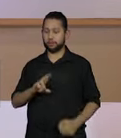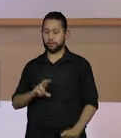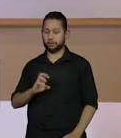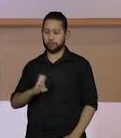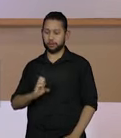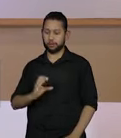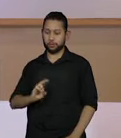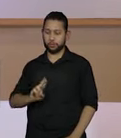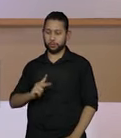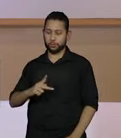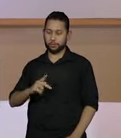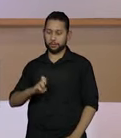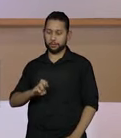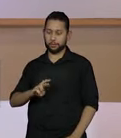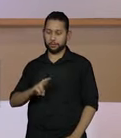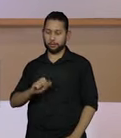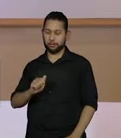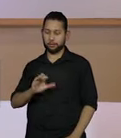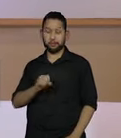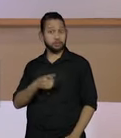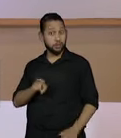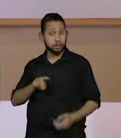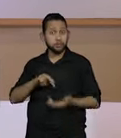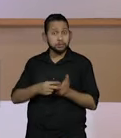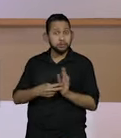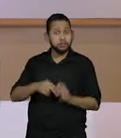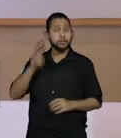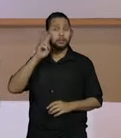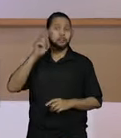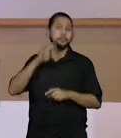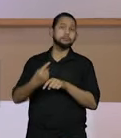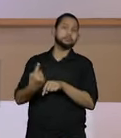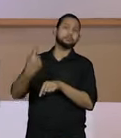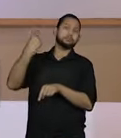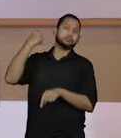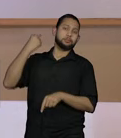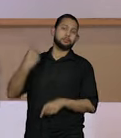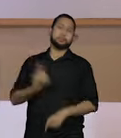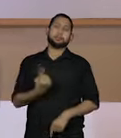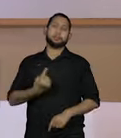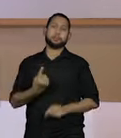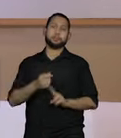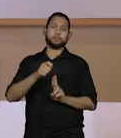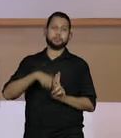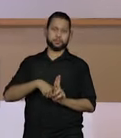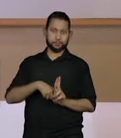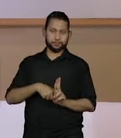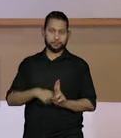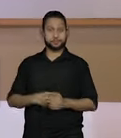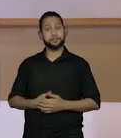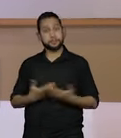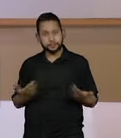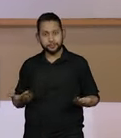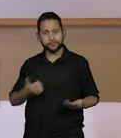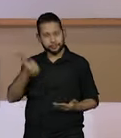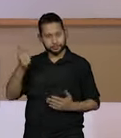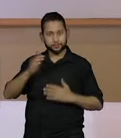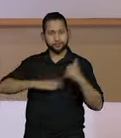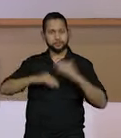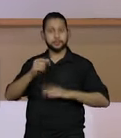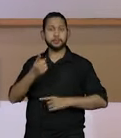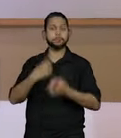ela faz um retorno ao nosso primeiro bimestre. Essa habilidade